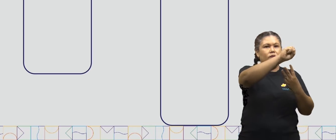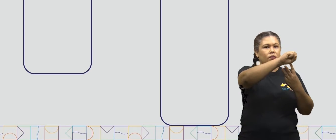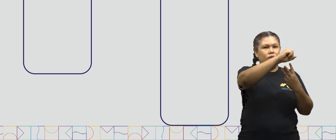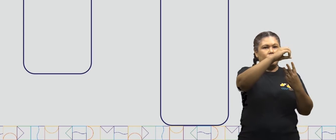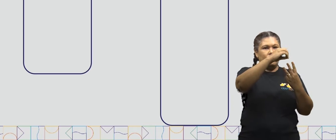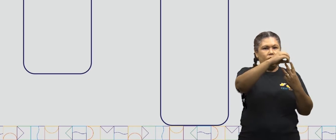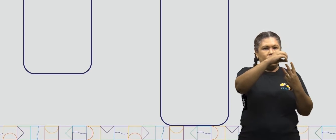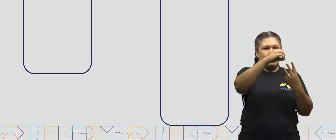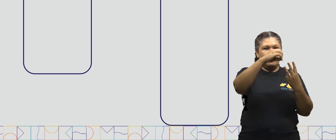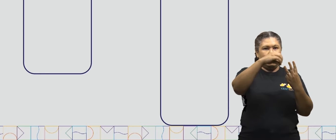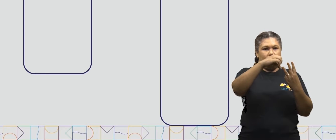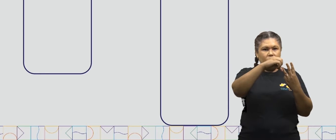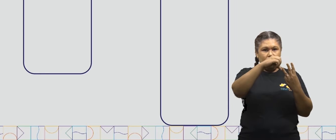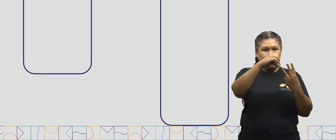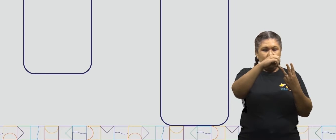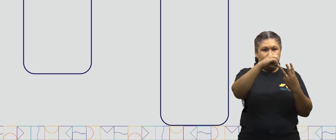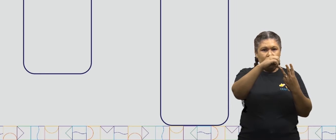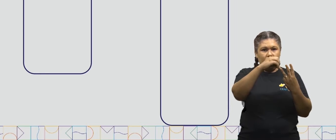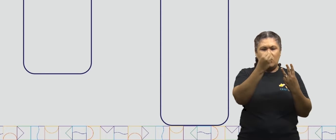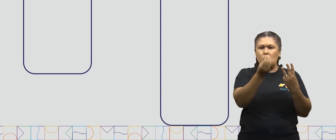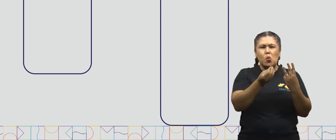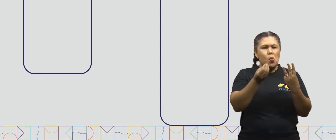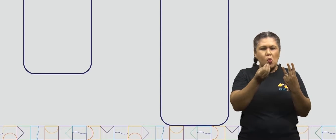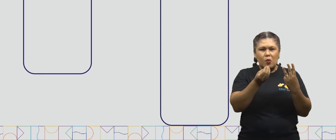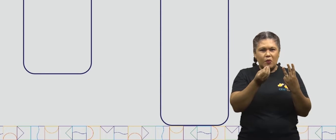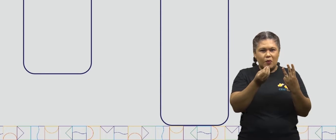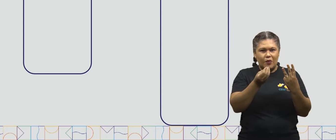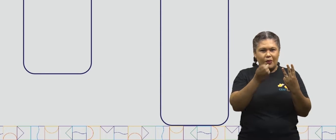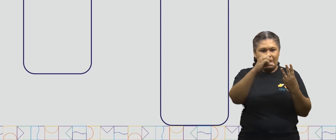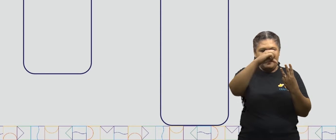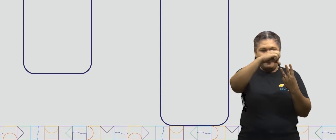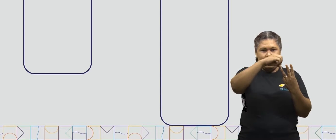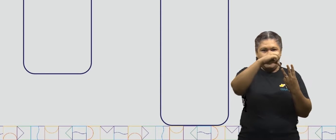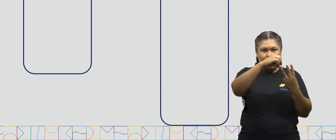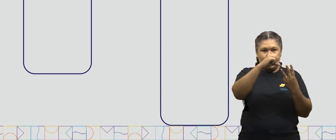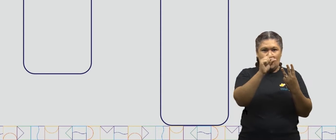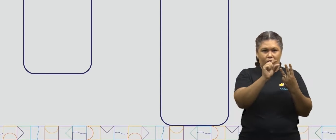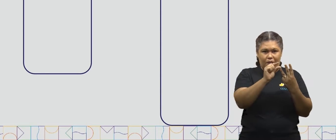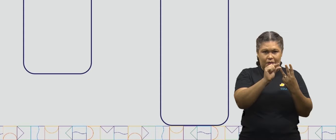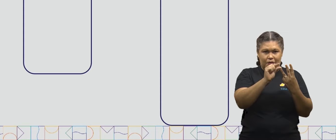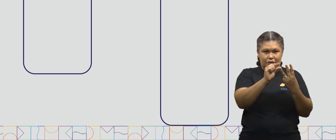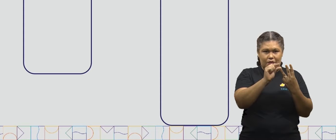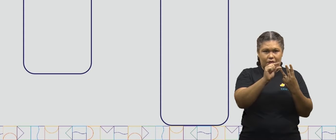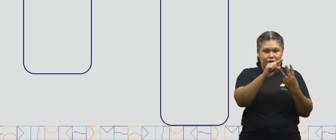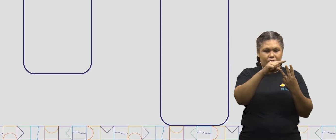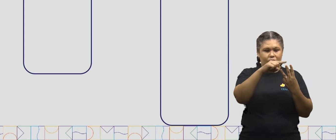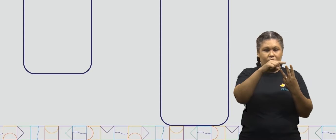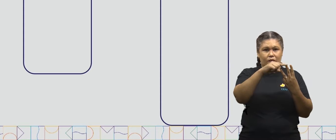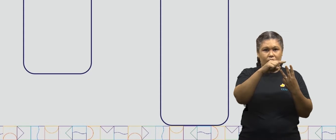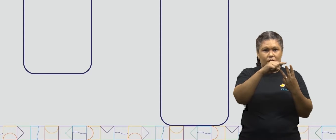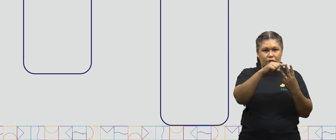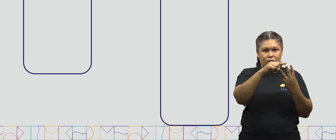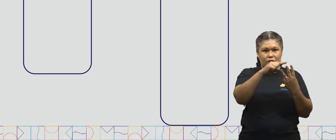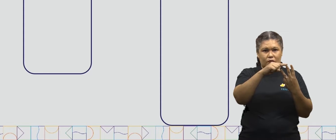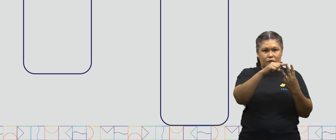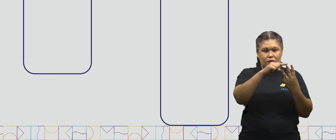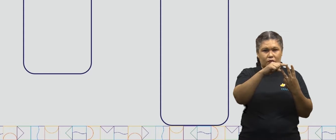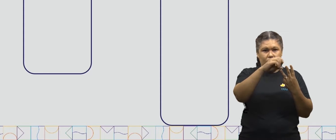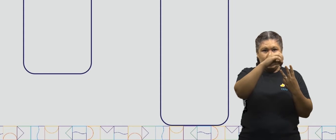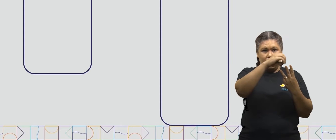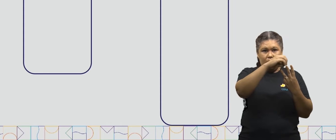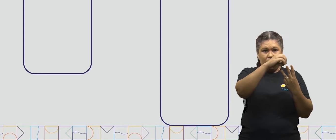809, que pode ser representado com 9 cubinhos. Onde